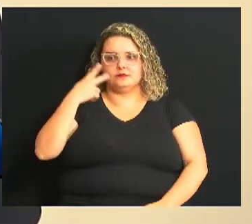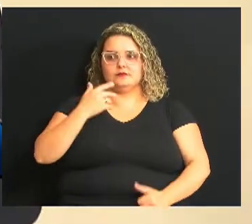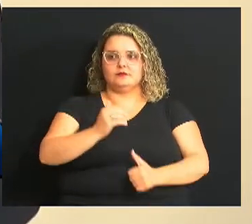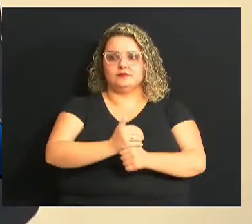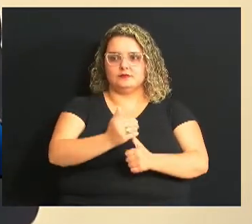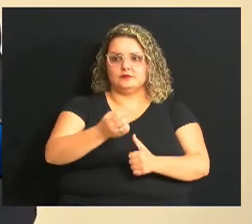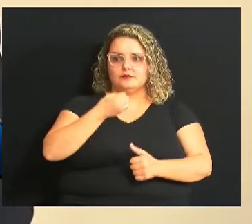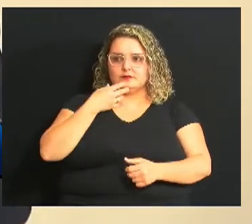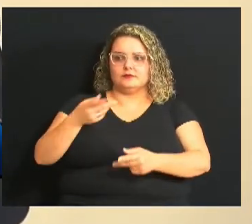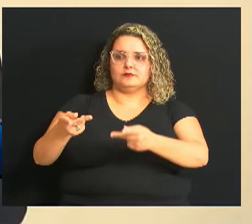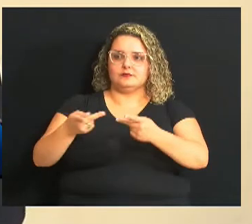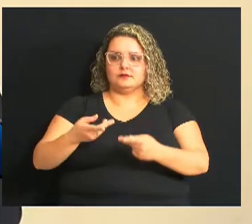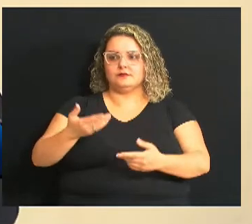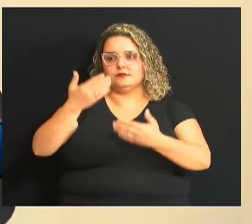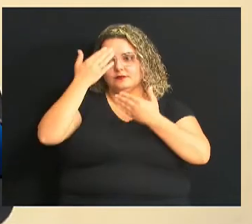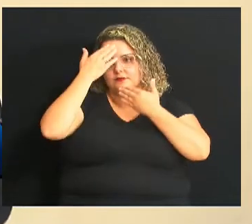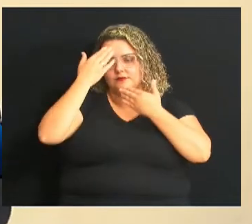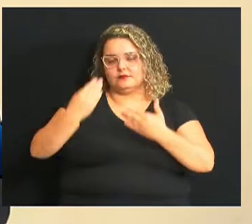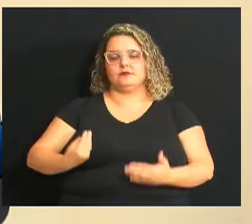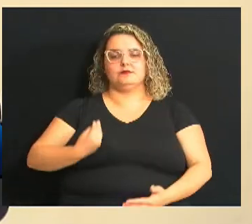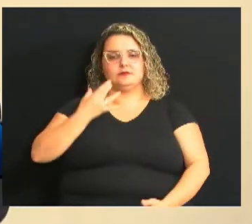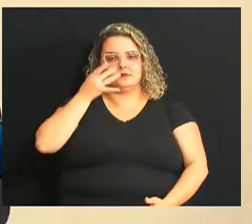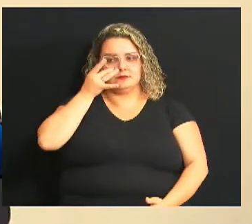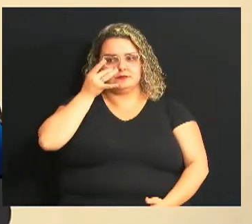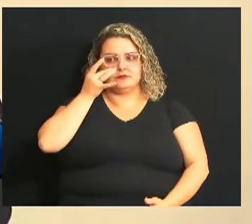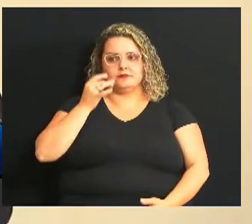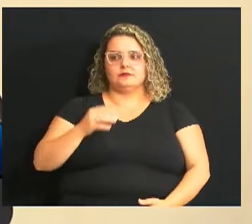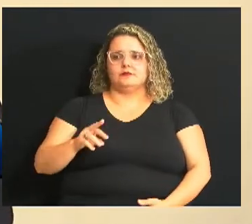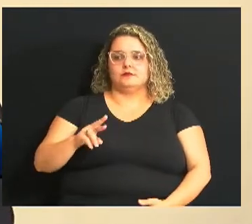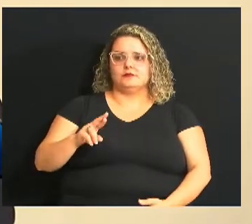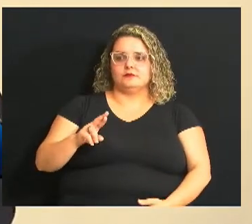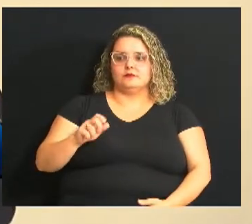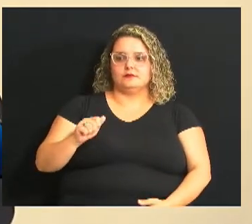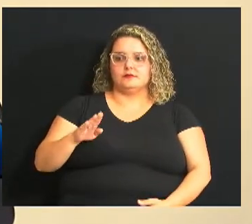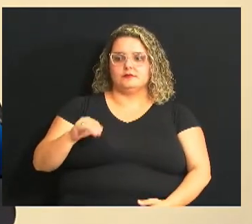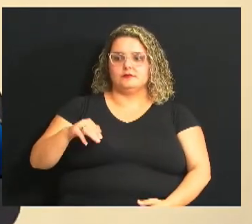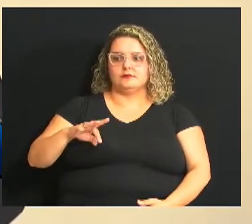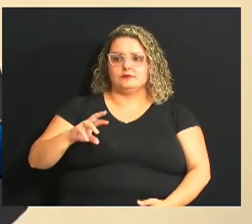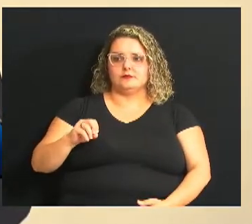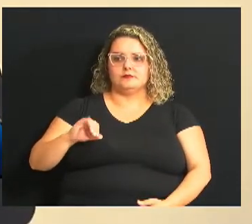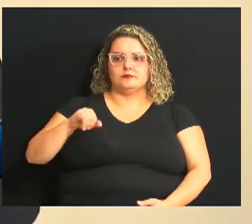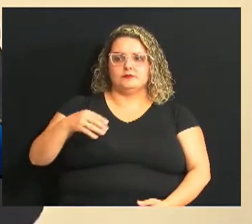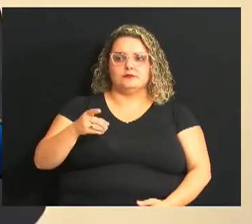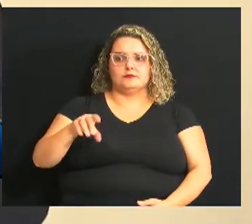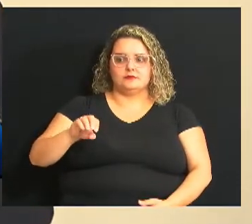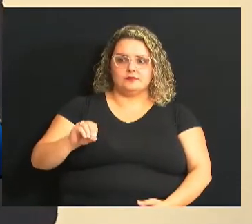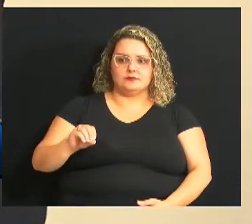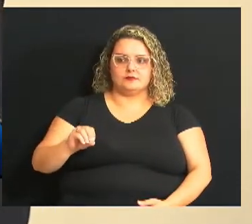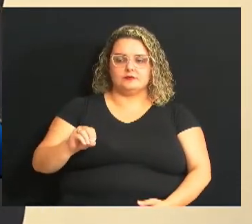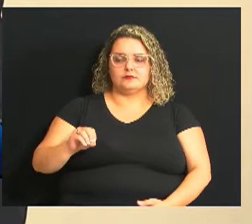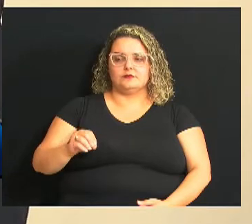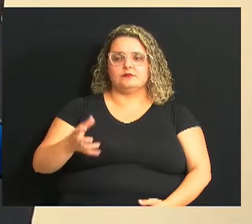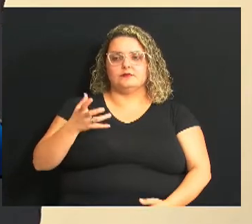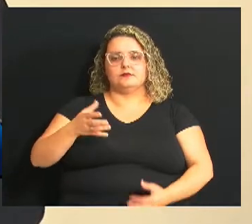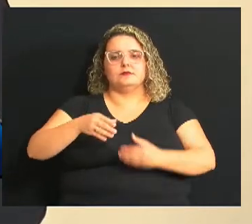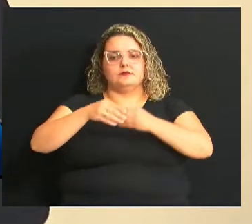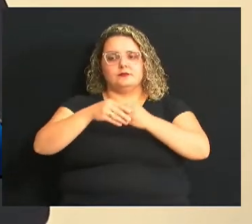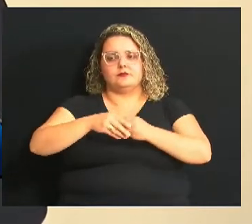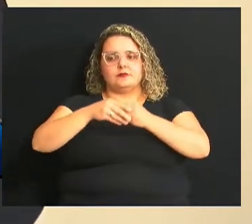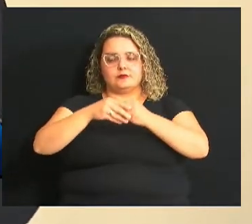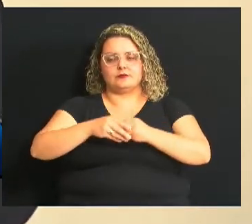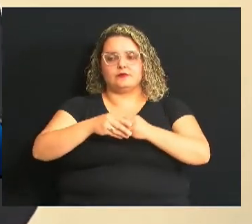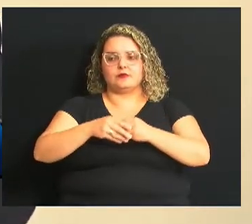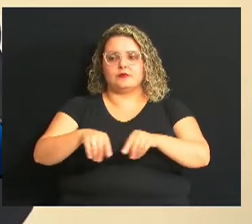bem-vindos e obrigado pela presença de vocês. Ramiro, Noemi, João Alexandre. Também quero cumprimentar,